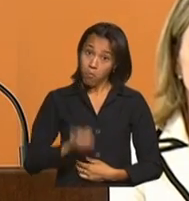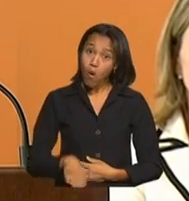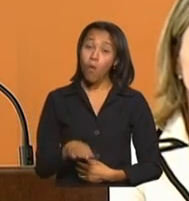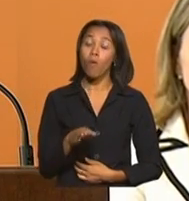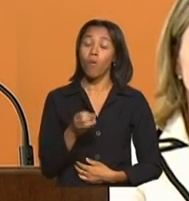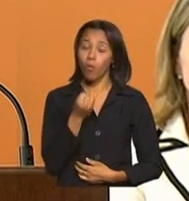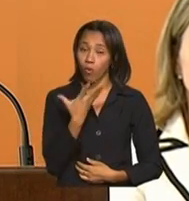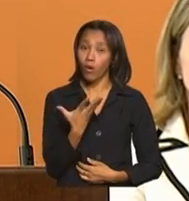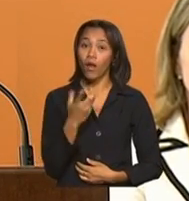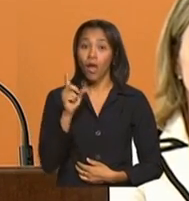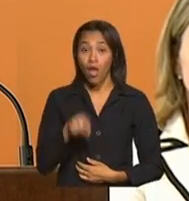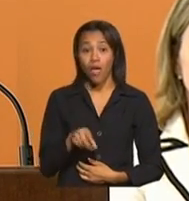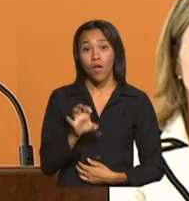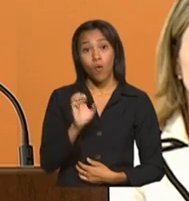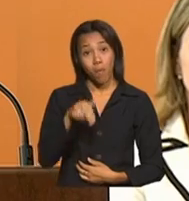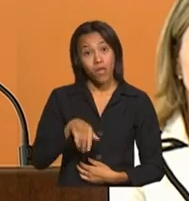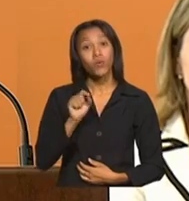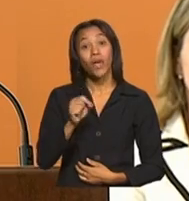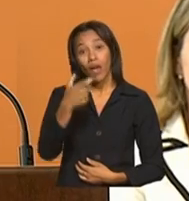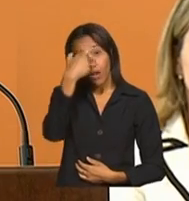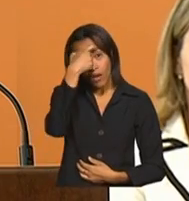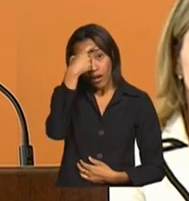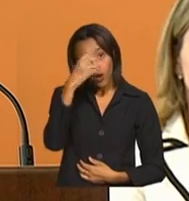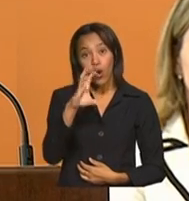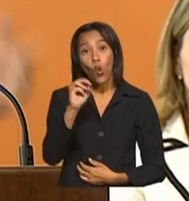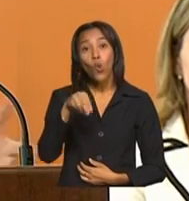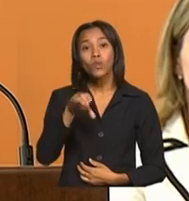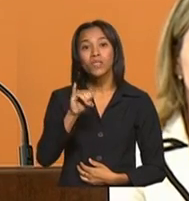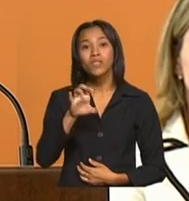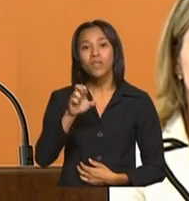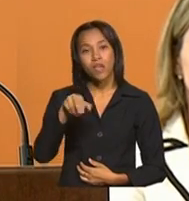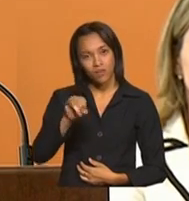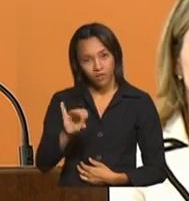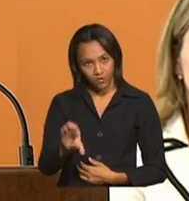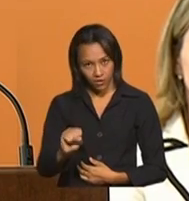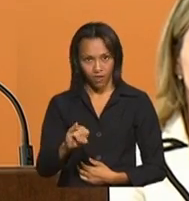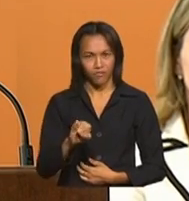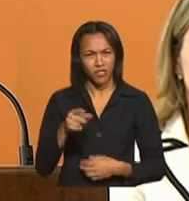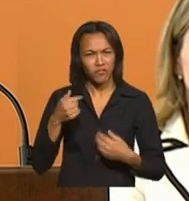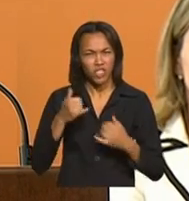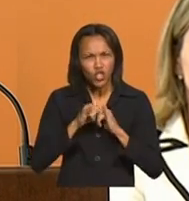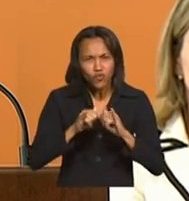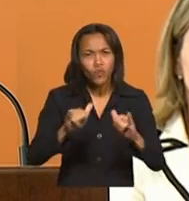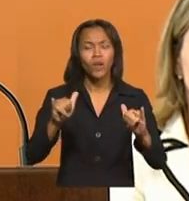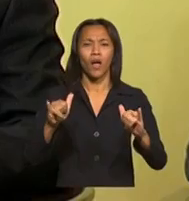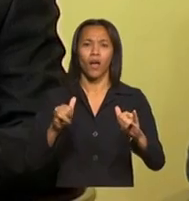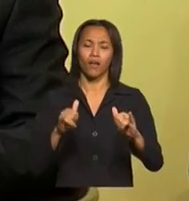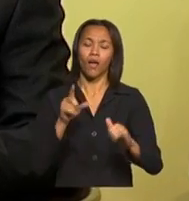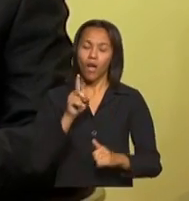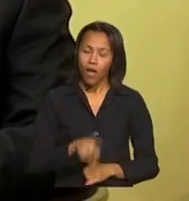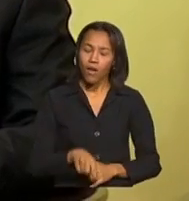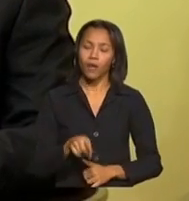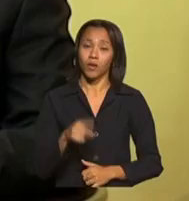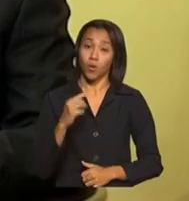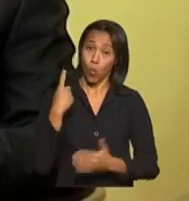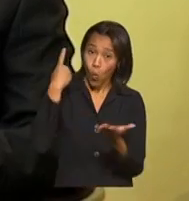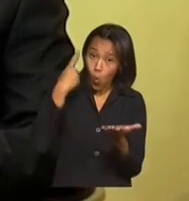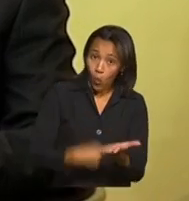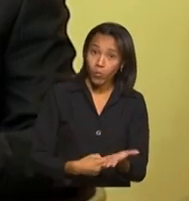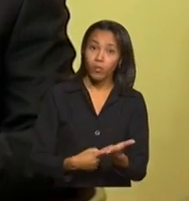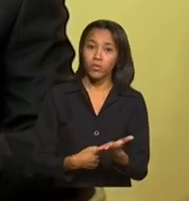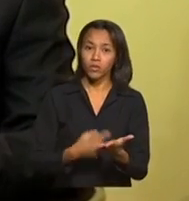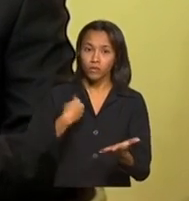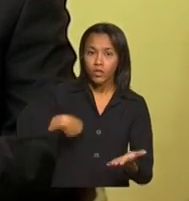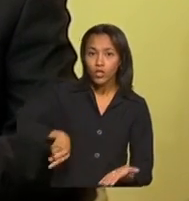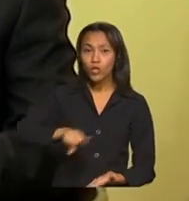por isso, Emerson, é a consciência, é a persuasão, é formar, de fato, um pacto entre